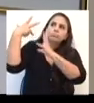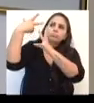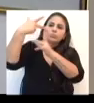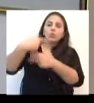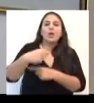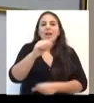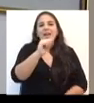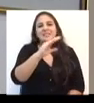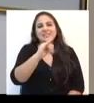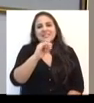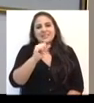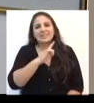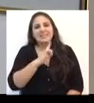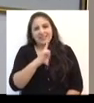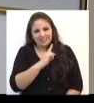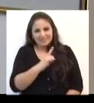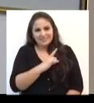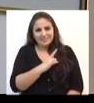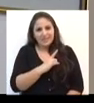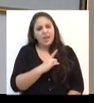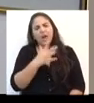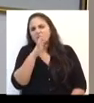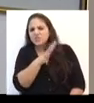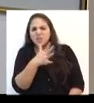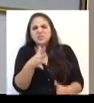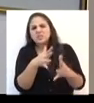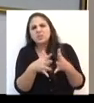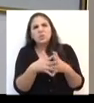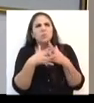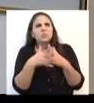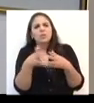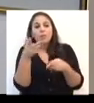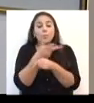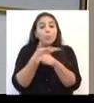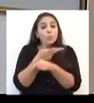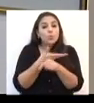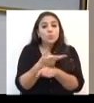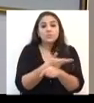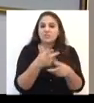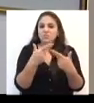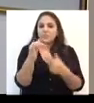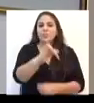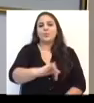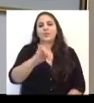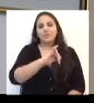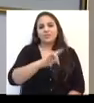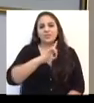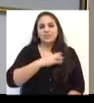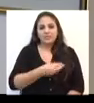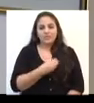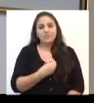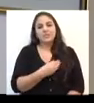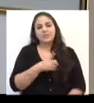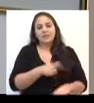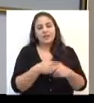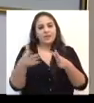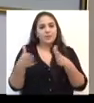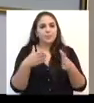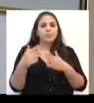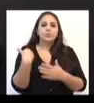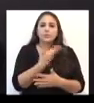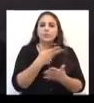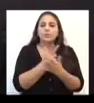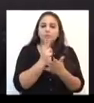de fusão, ela se confunde com a busca de situações macros que existia na época e que nós continuamos